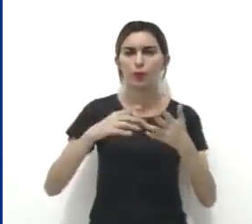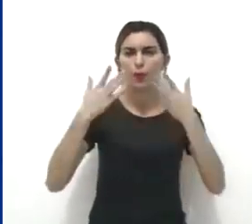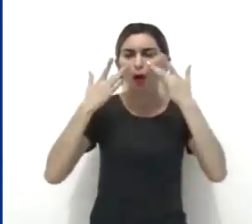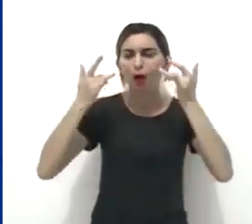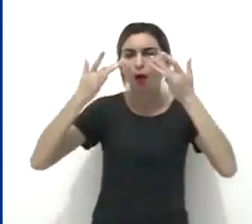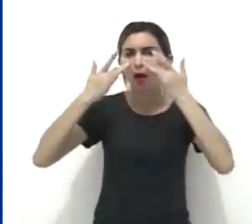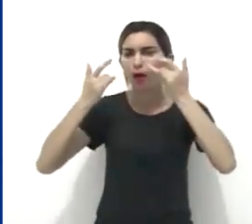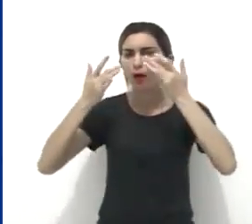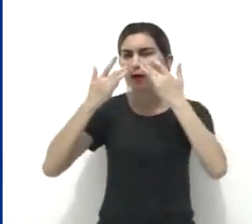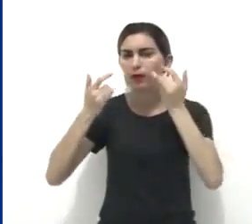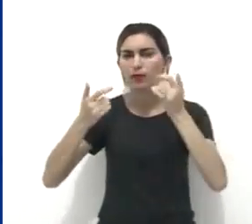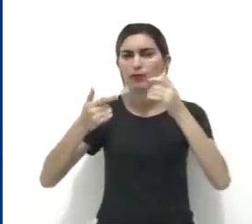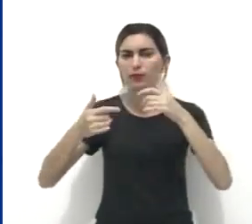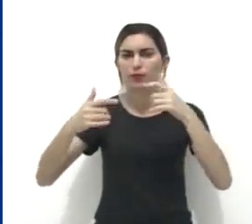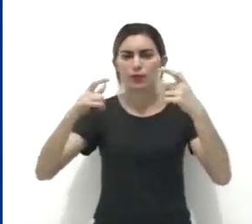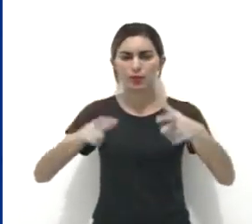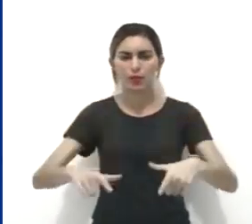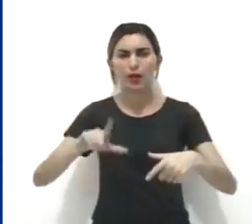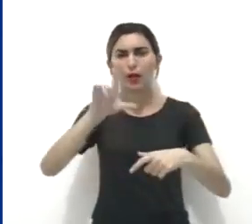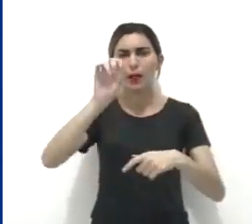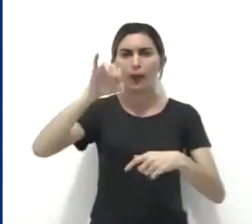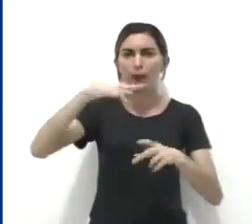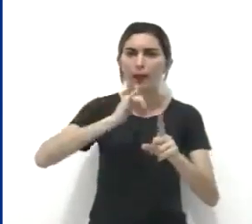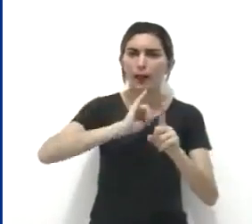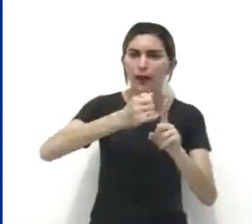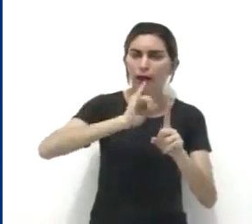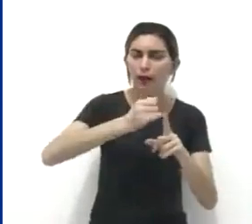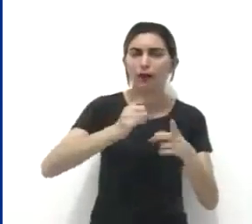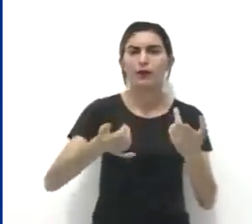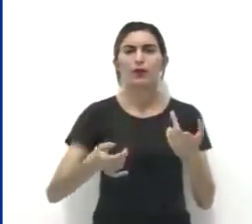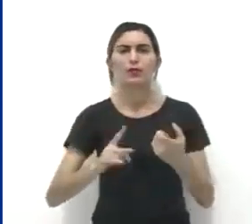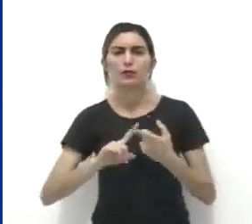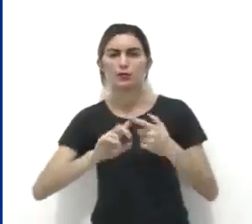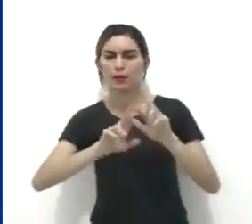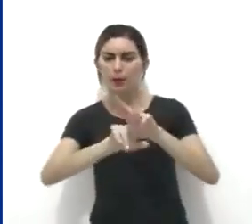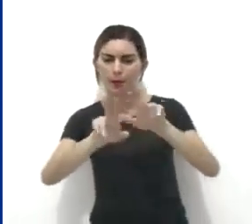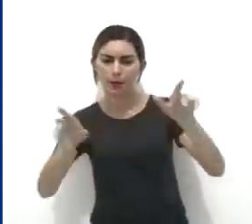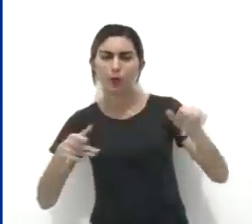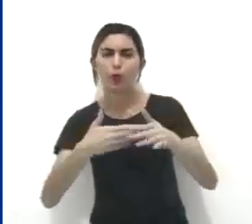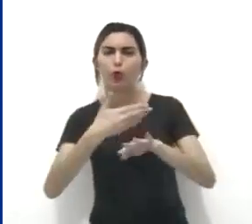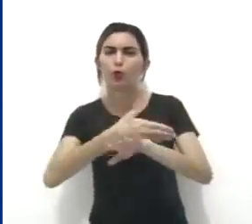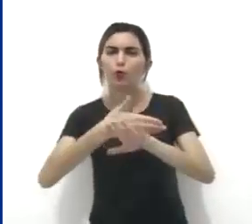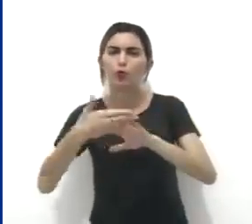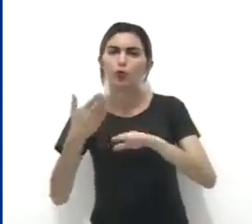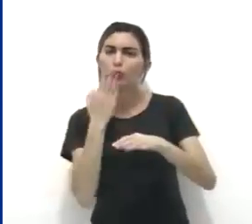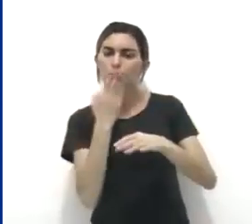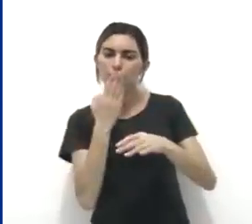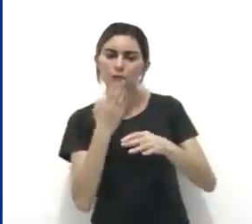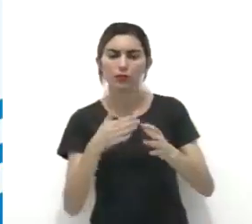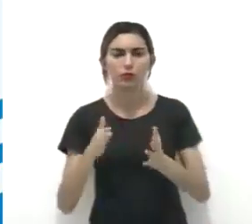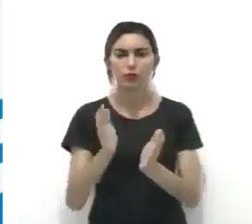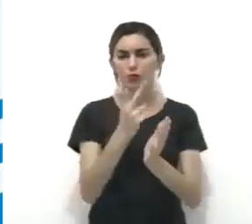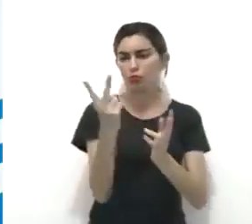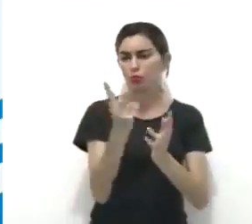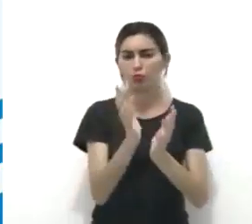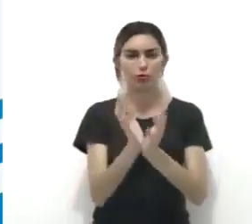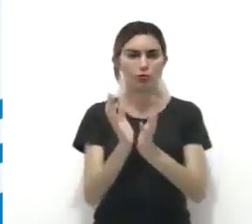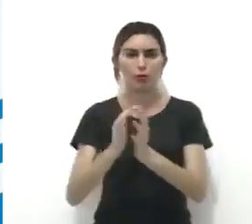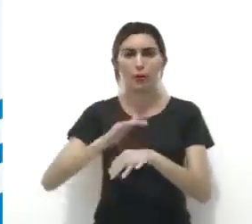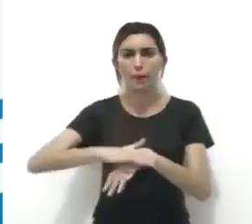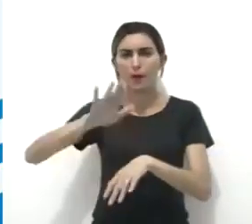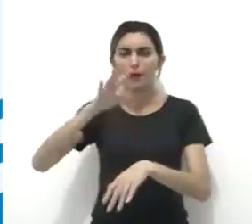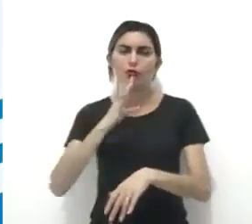e encenações, aspectos regionais como lendas, rituais indígenas e costumes ribeirinhos. Os 2 grupos